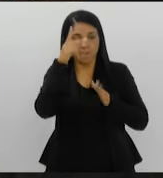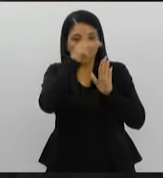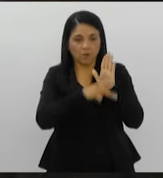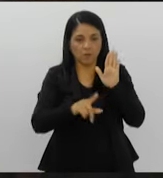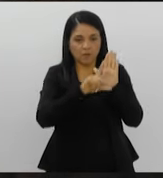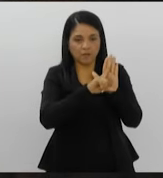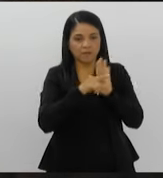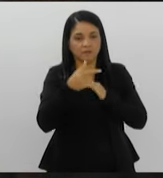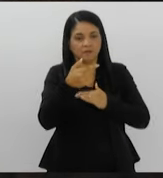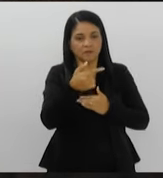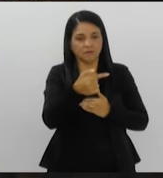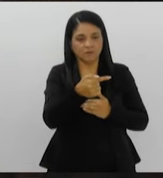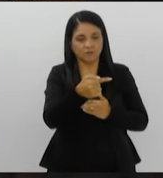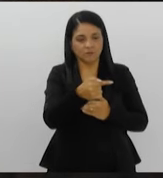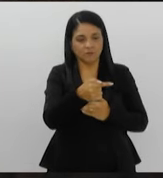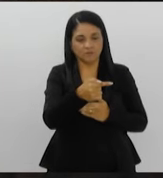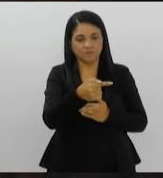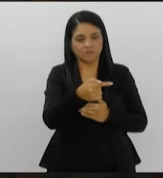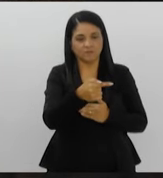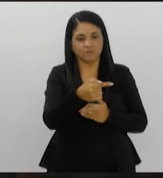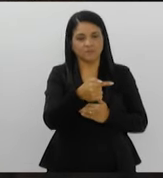de lei número